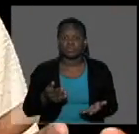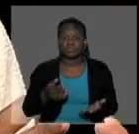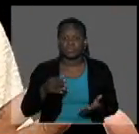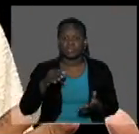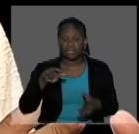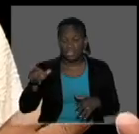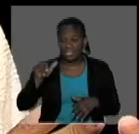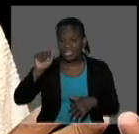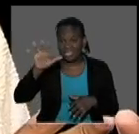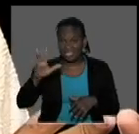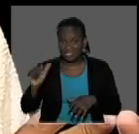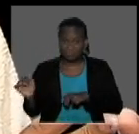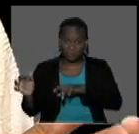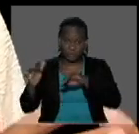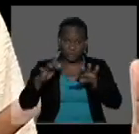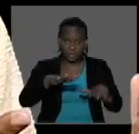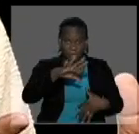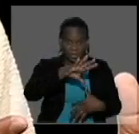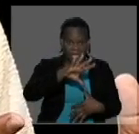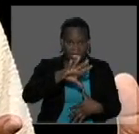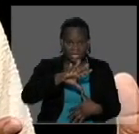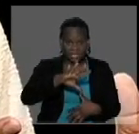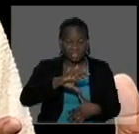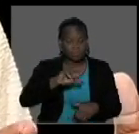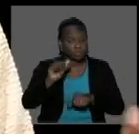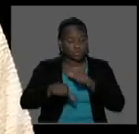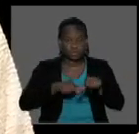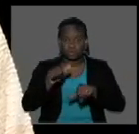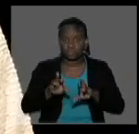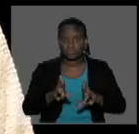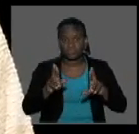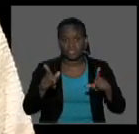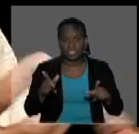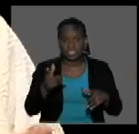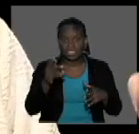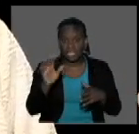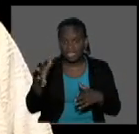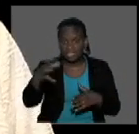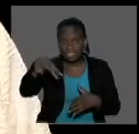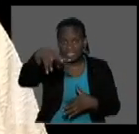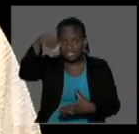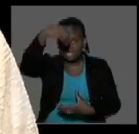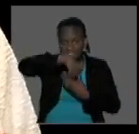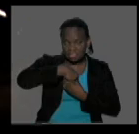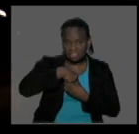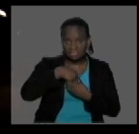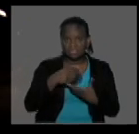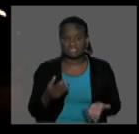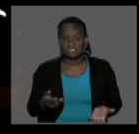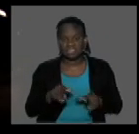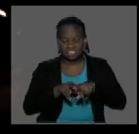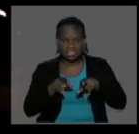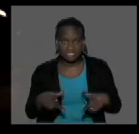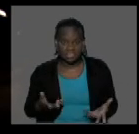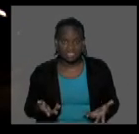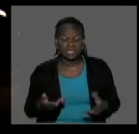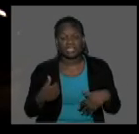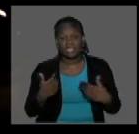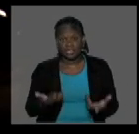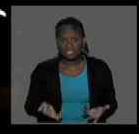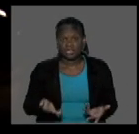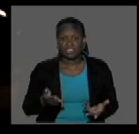E na diáspora das Américas ele tomou forma de incorporação, etc. e tal,